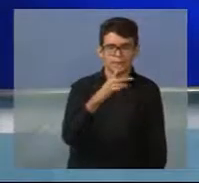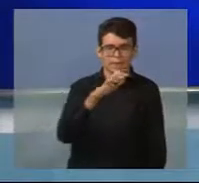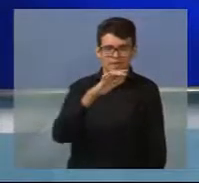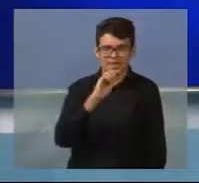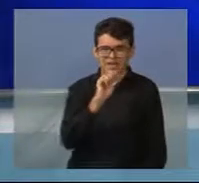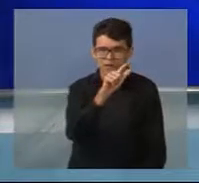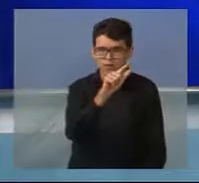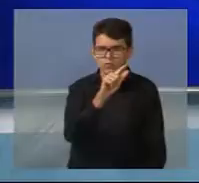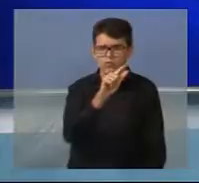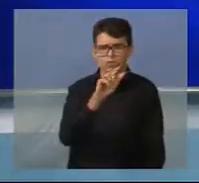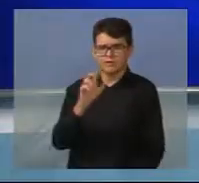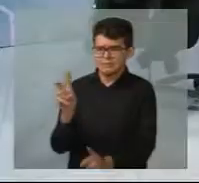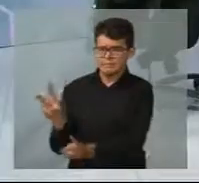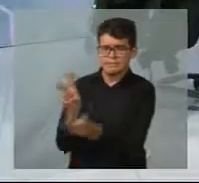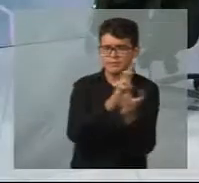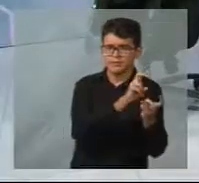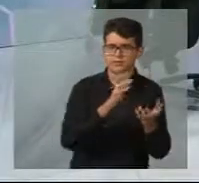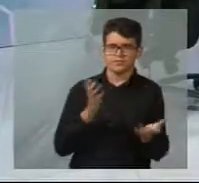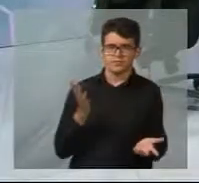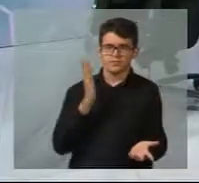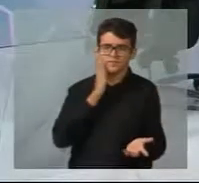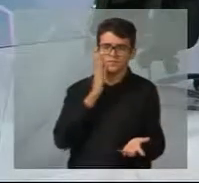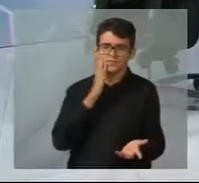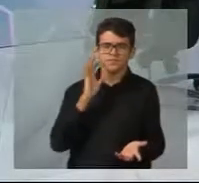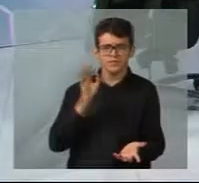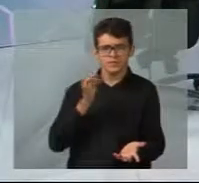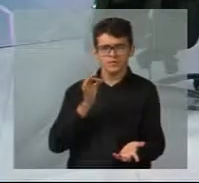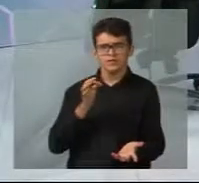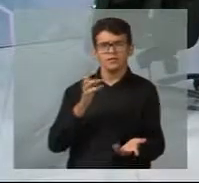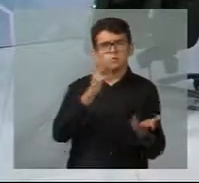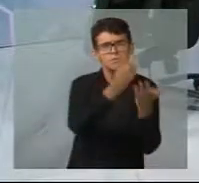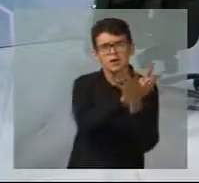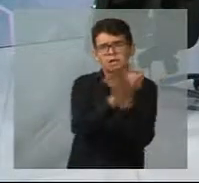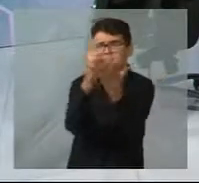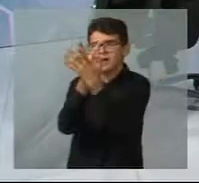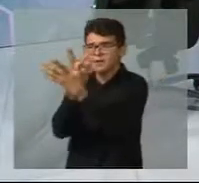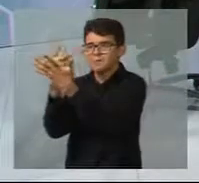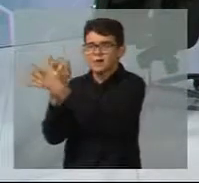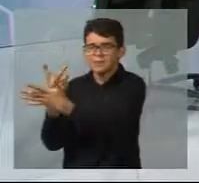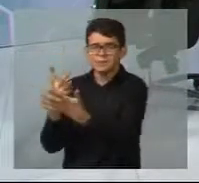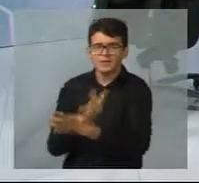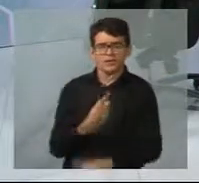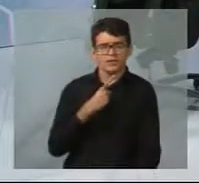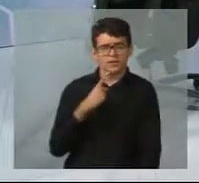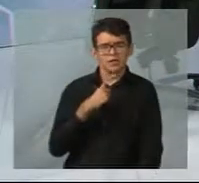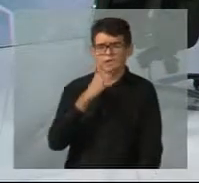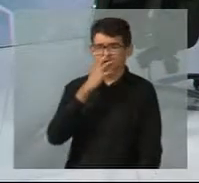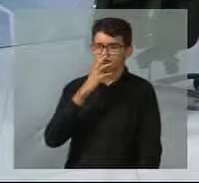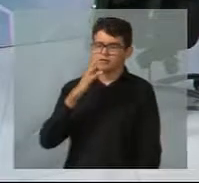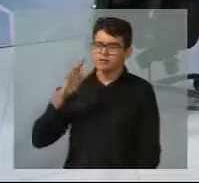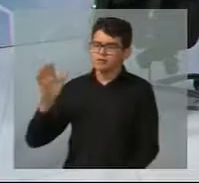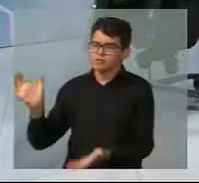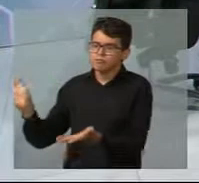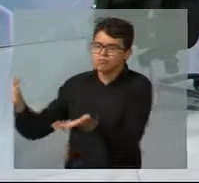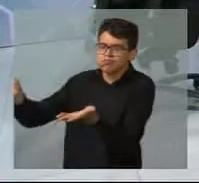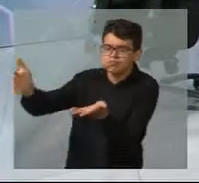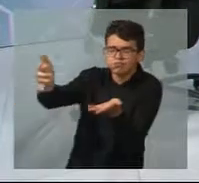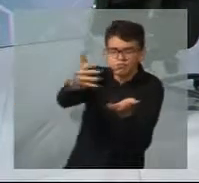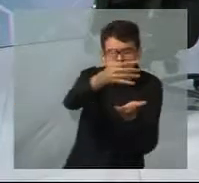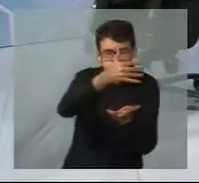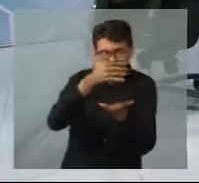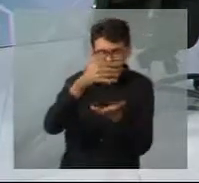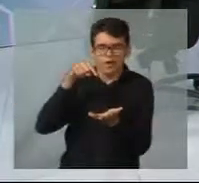Agora... Então é esse conjunto de fatores que levam, quer dizer, dentro do que você chamou há uma de prova